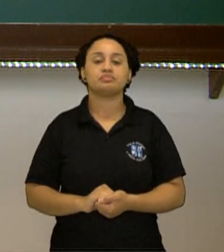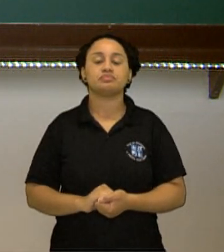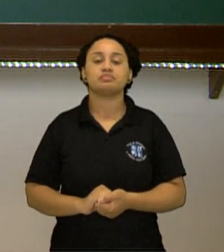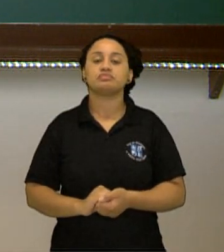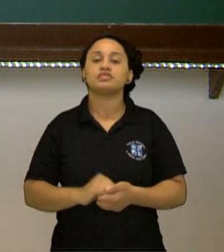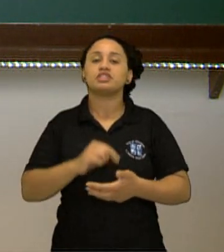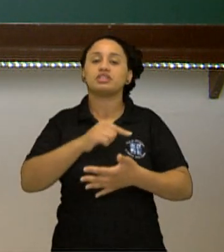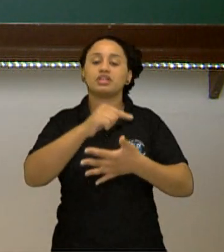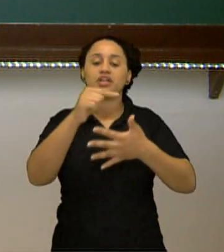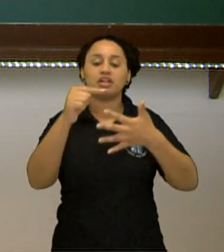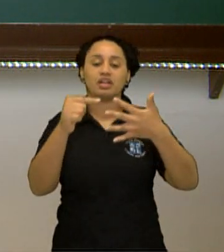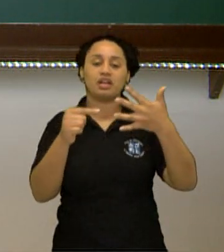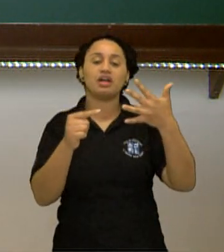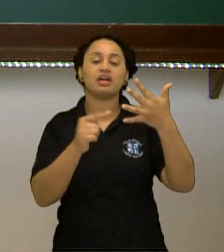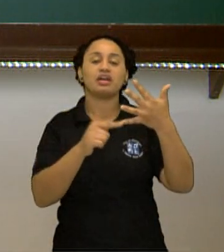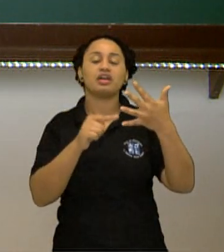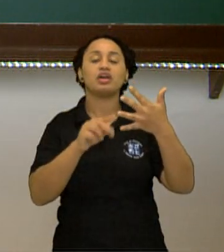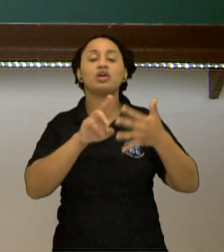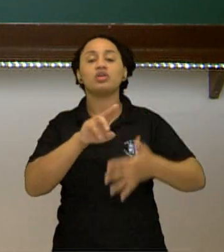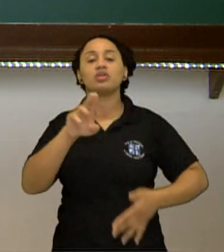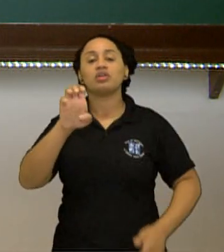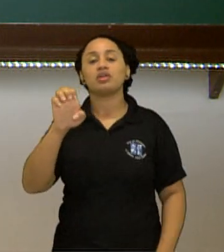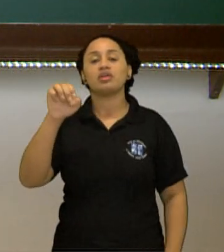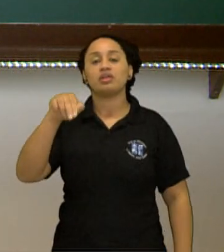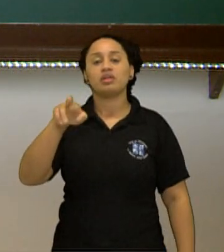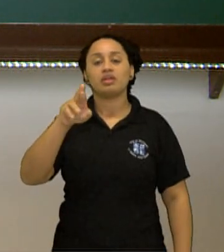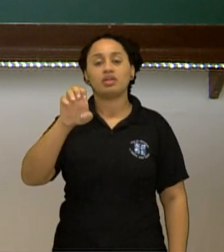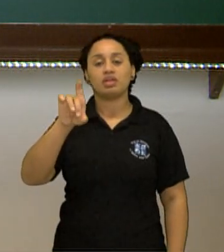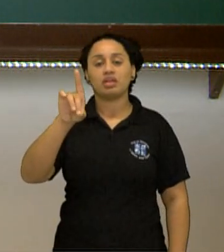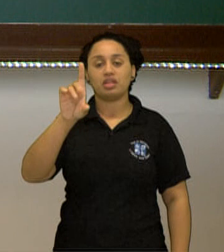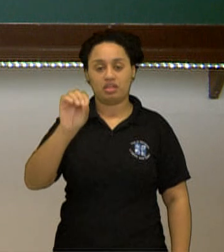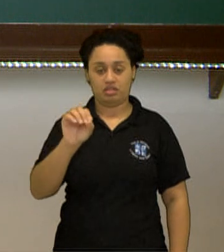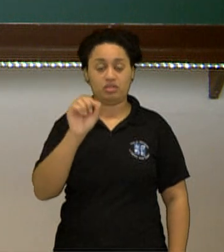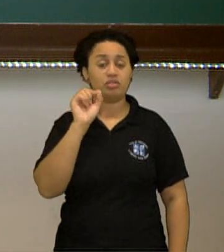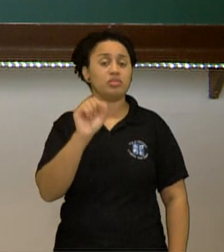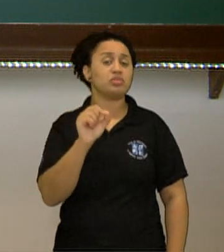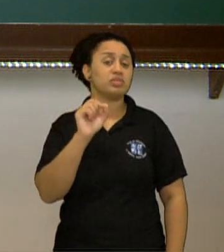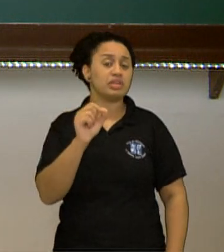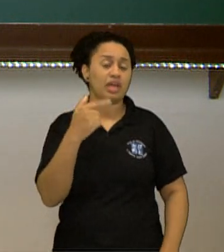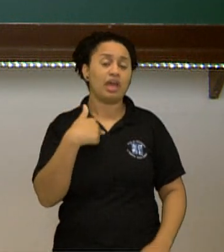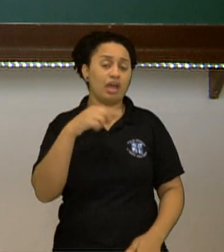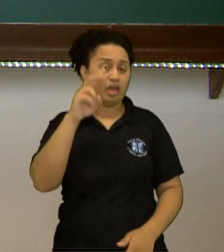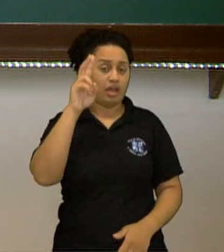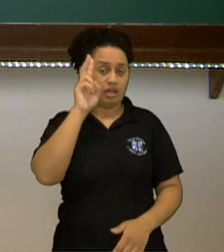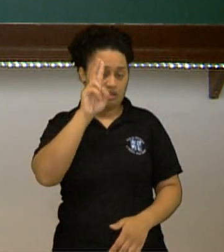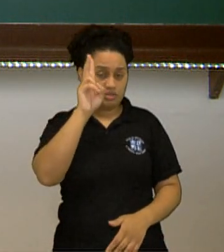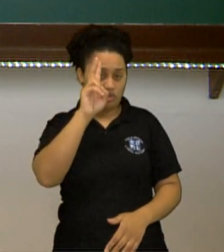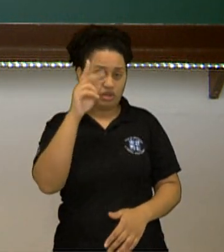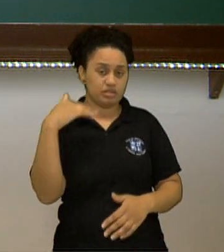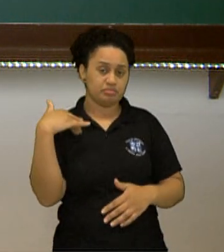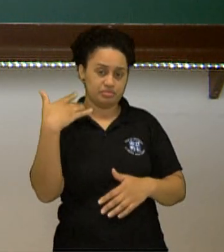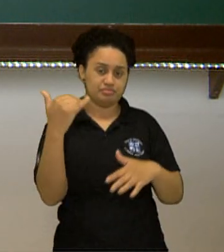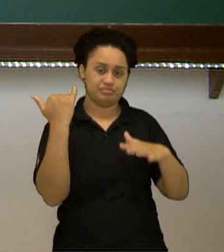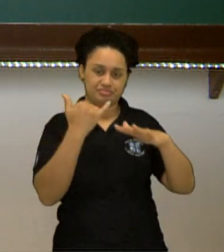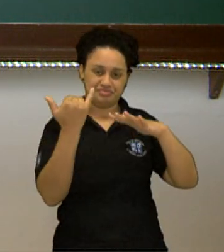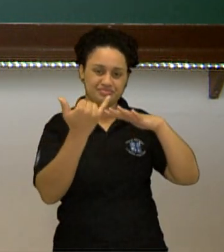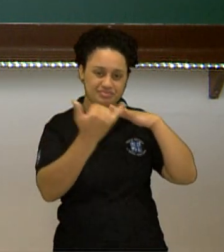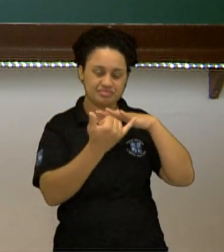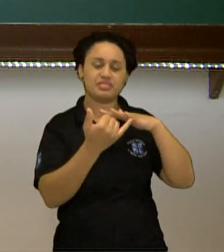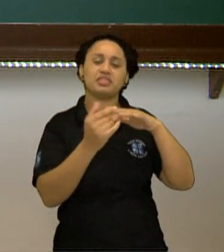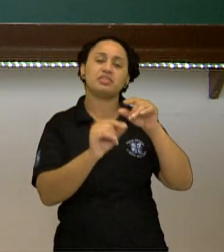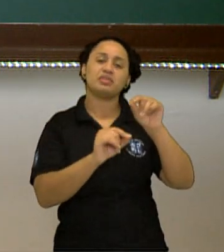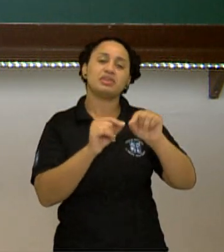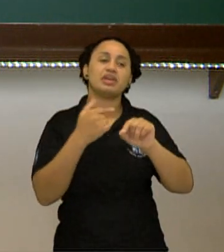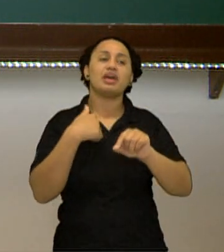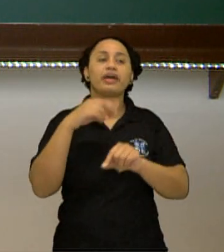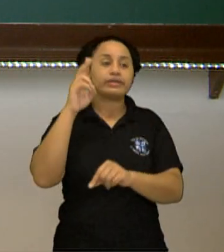A quinta parte chama-se enredo, que nada mais é do que a história por si só. Quando eu falo enredo,